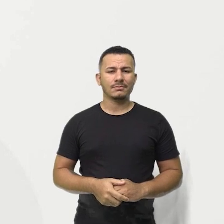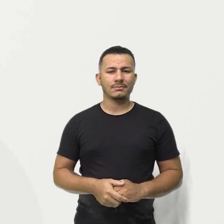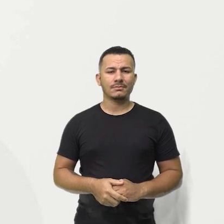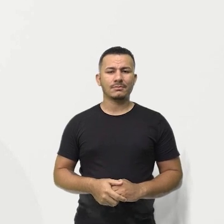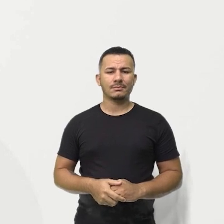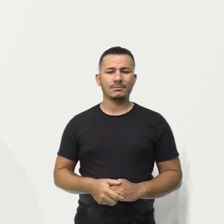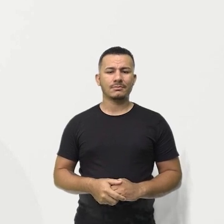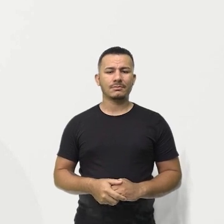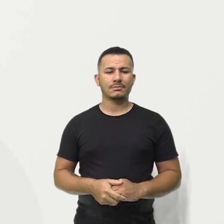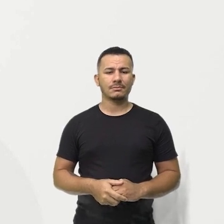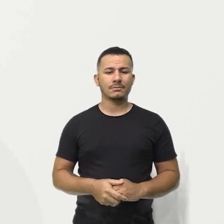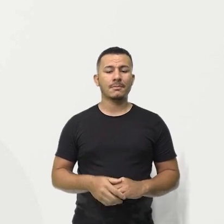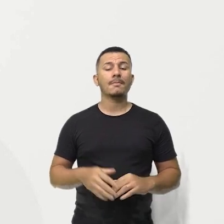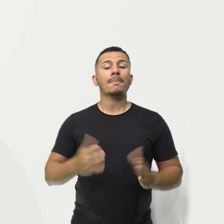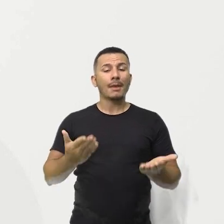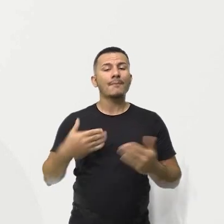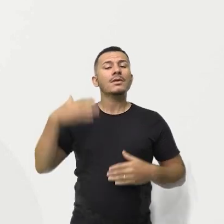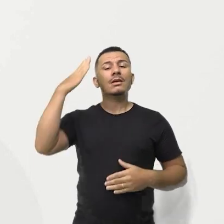só.